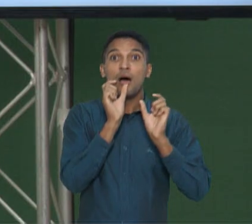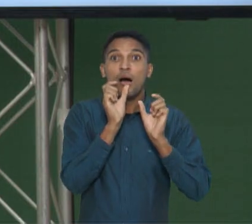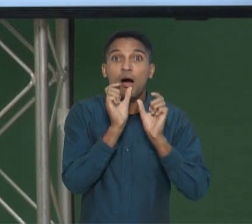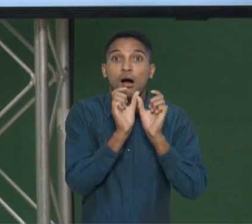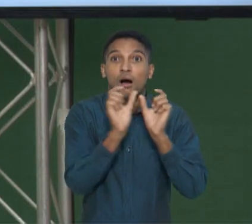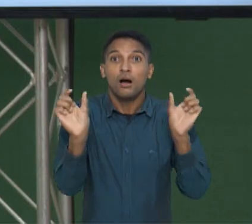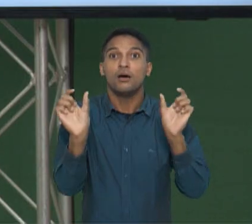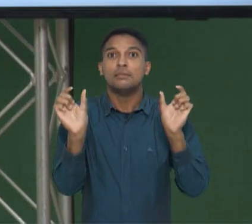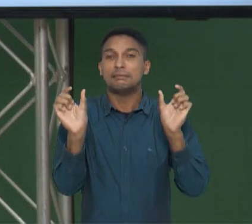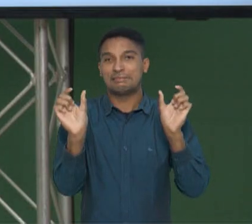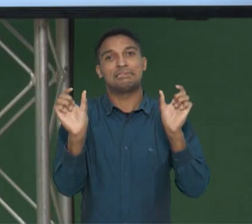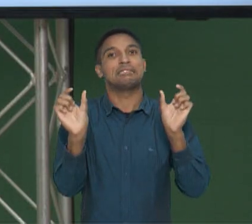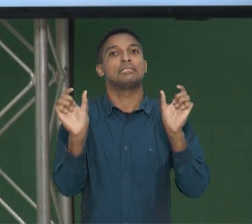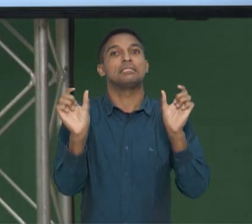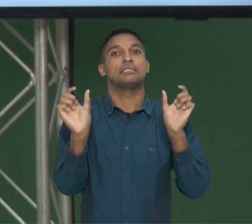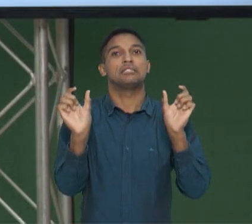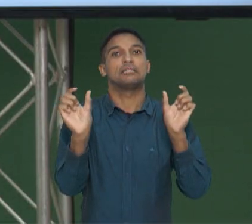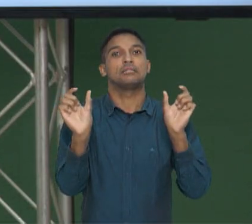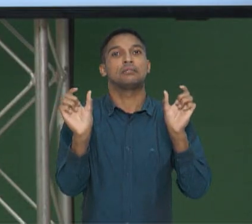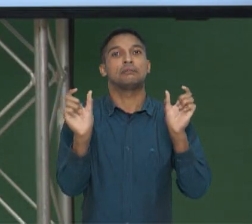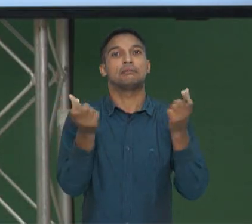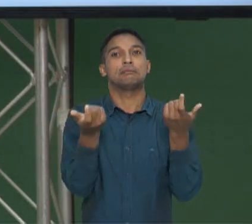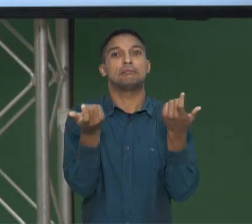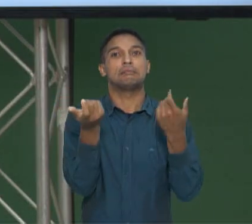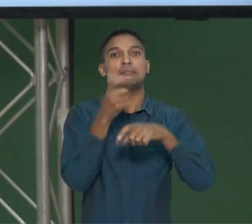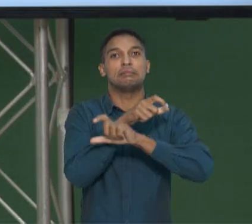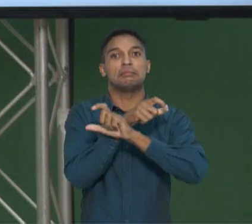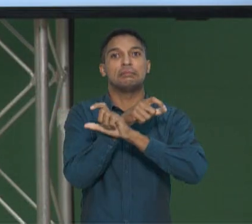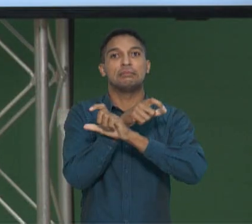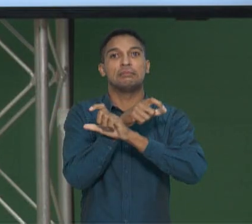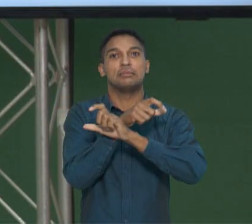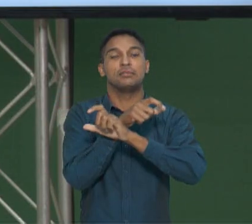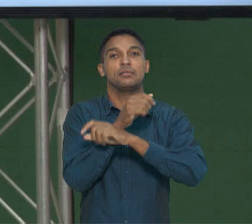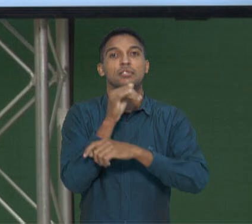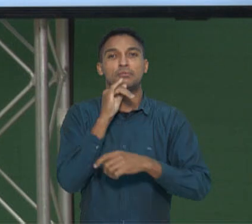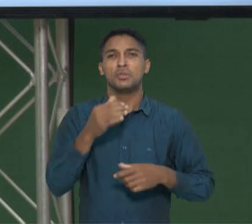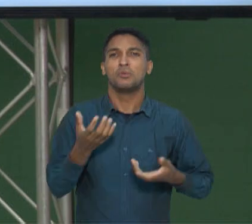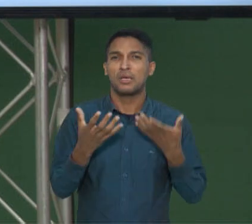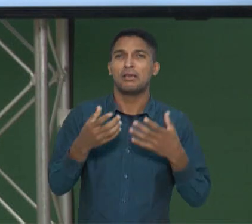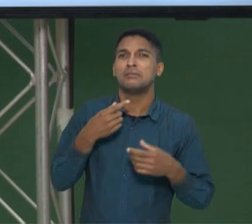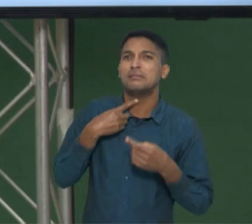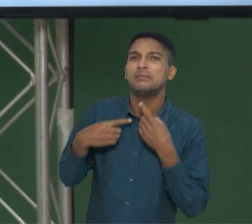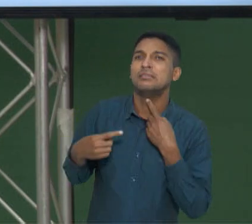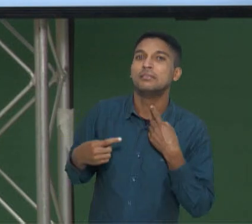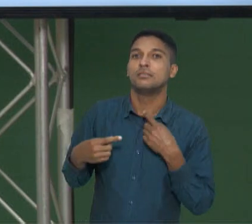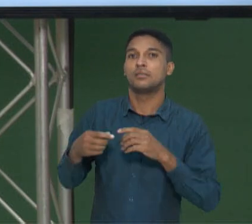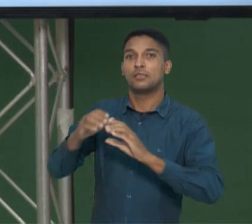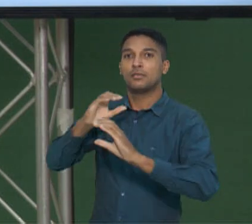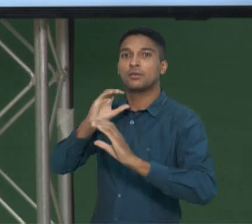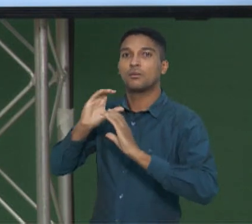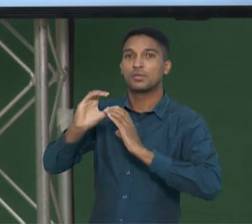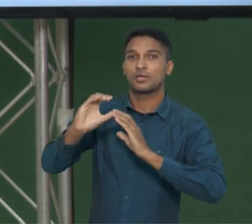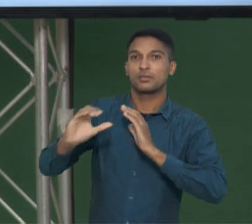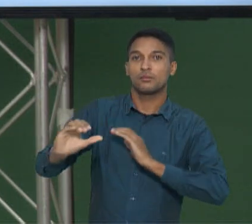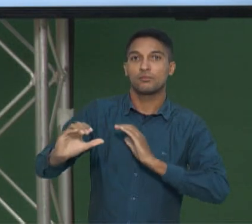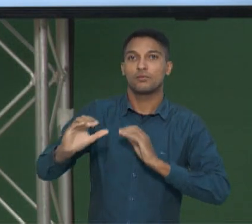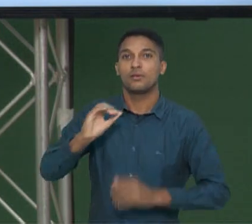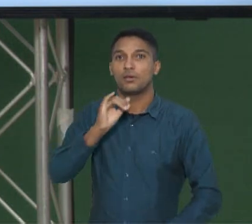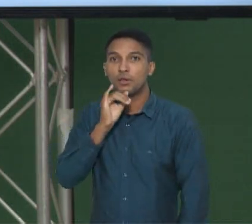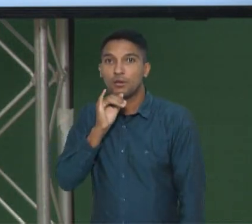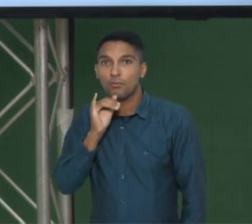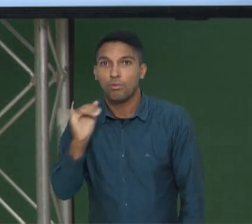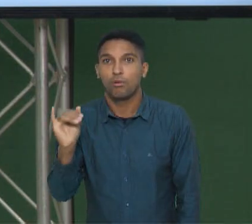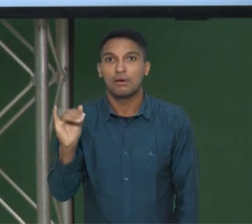momento que você erra, né, aquilo que você gostaria de transmitir, aquela mensagem, pode ser